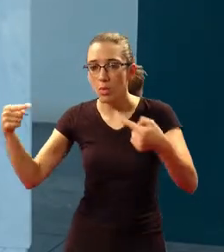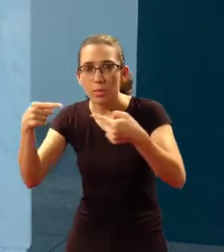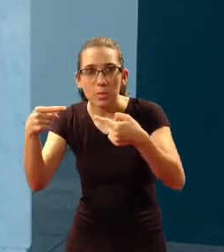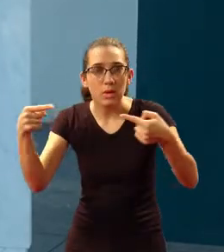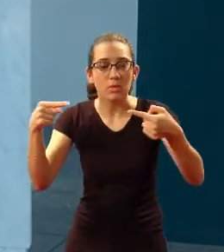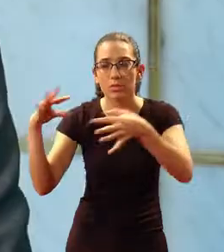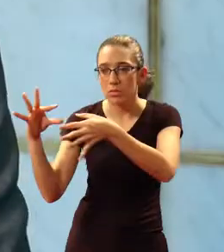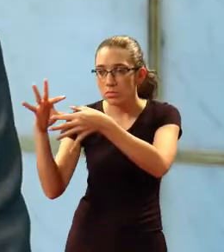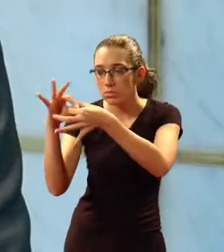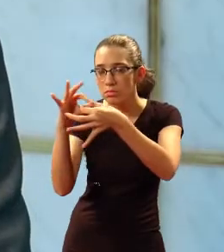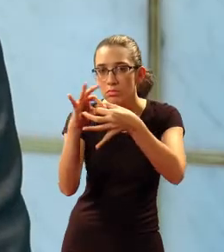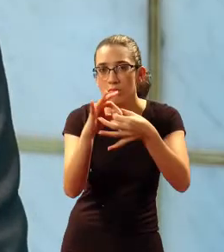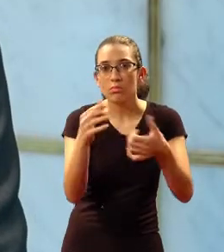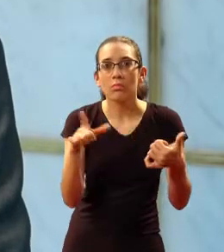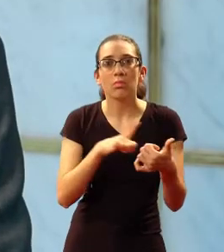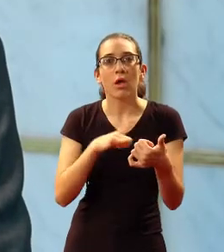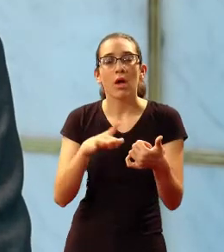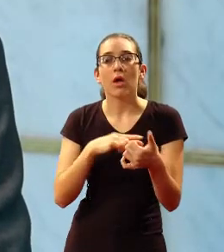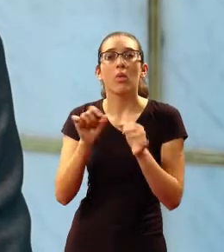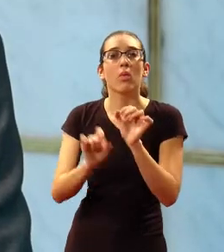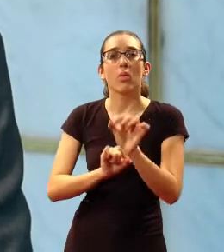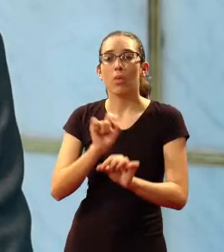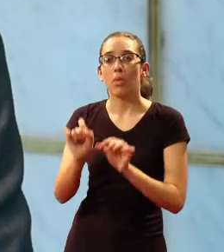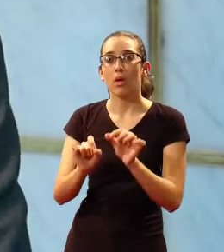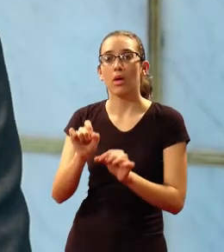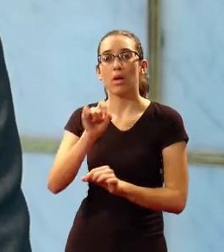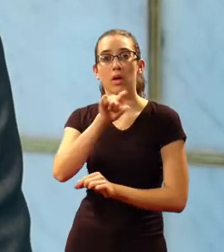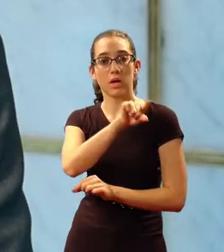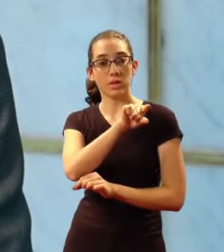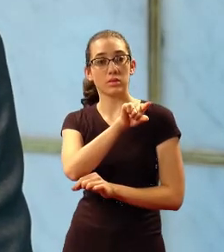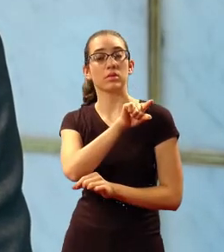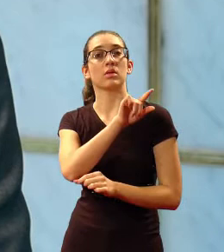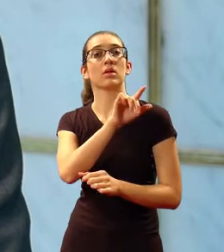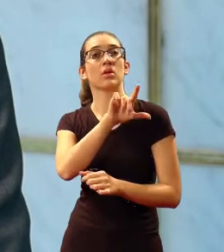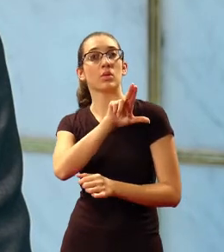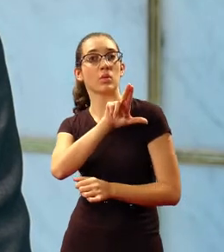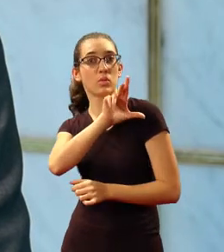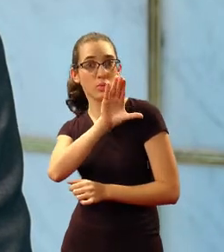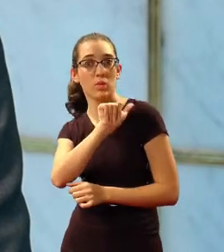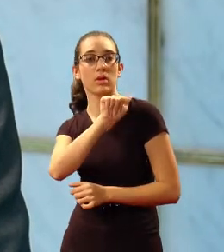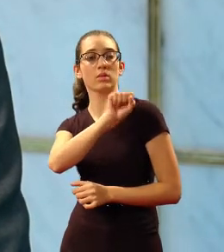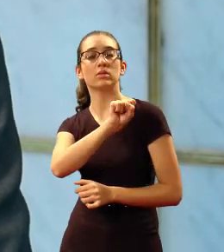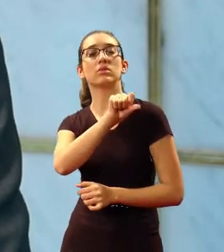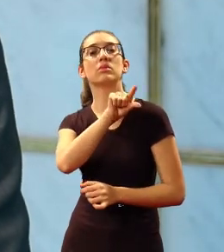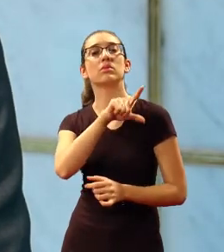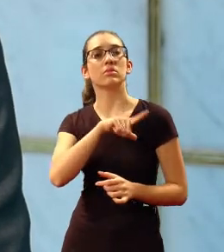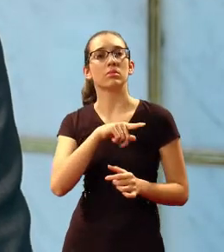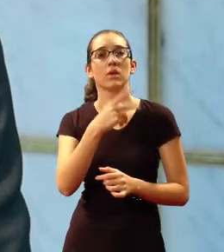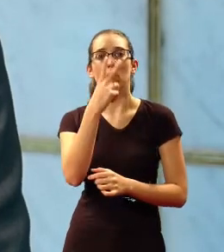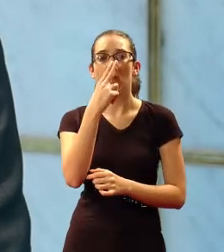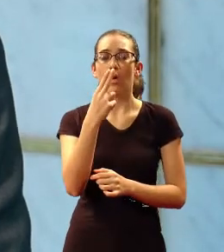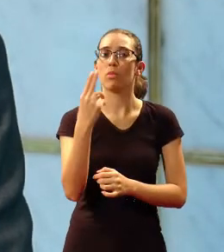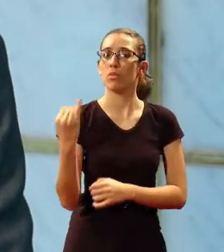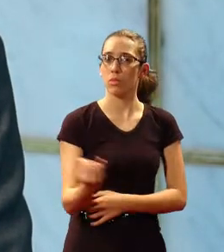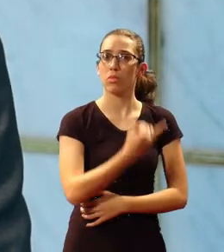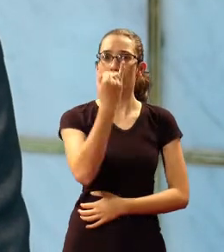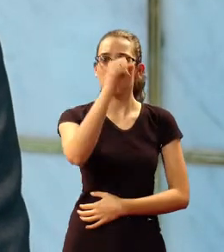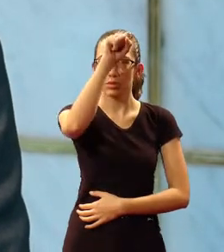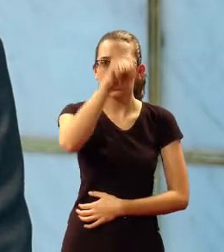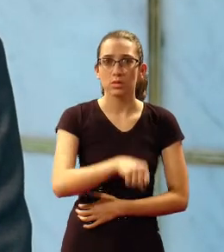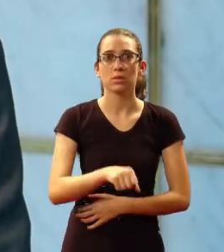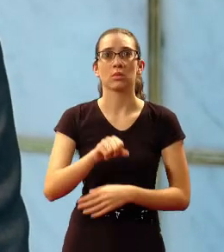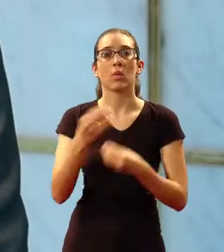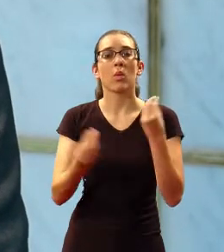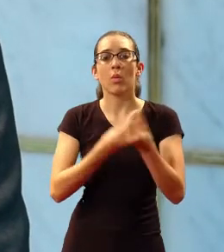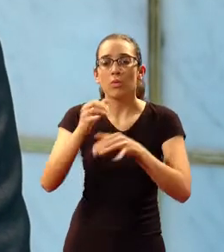sincronização dessas pessoas nesse momento histórico produz que Lucas Cranach tenha um espaço muito importante